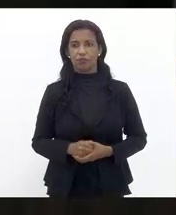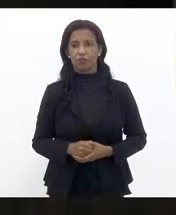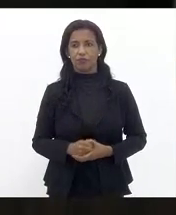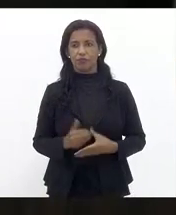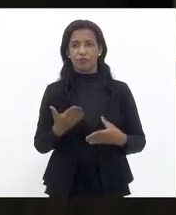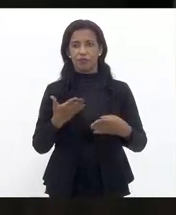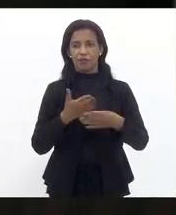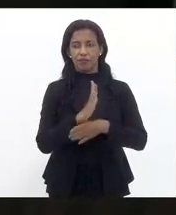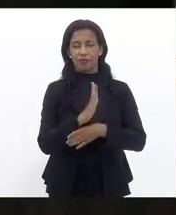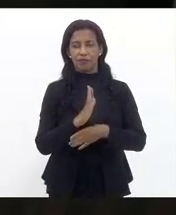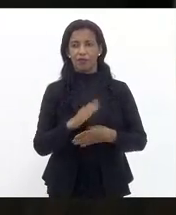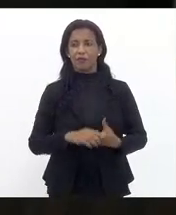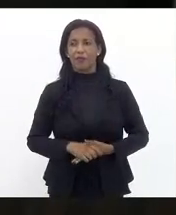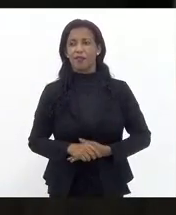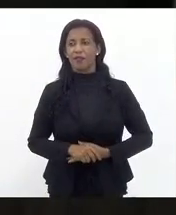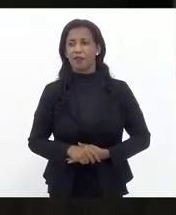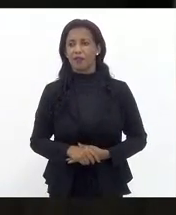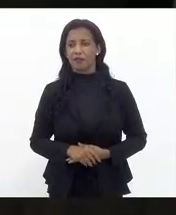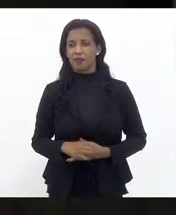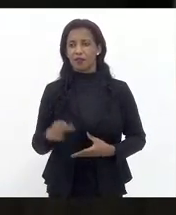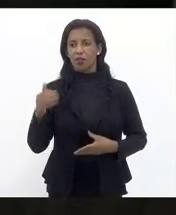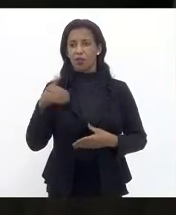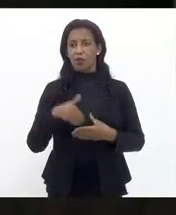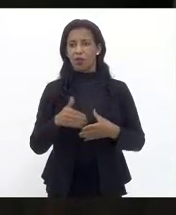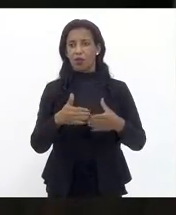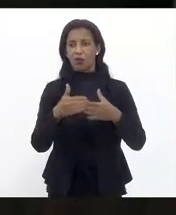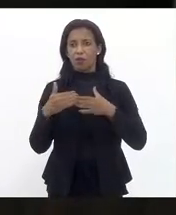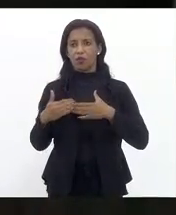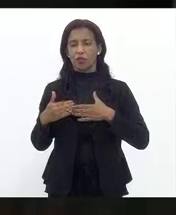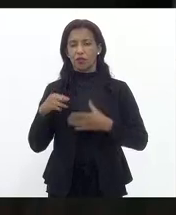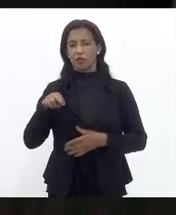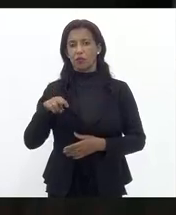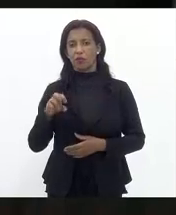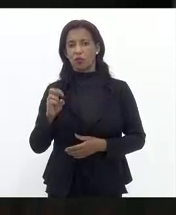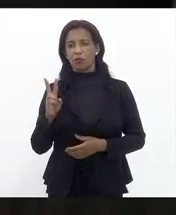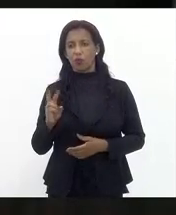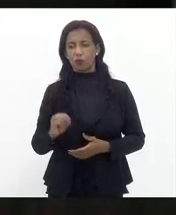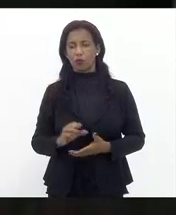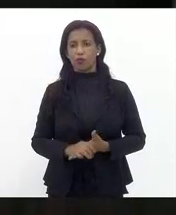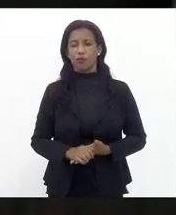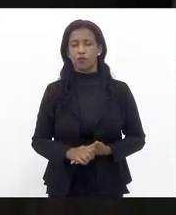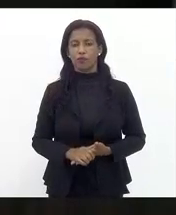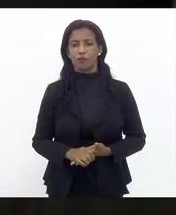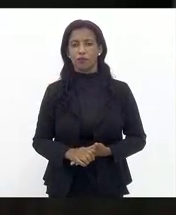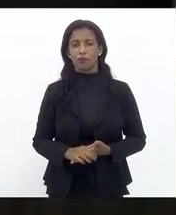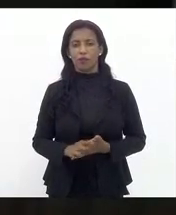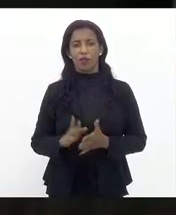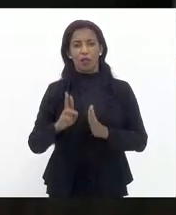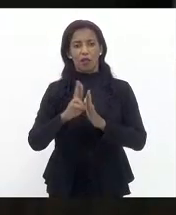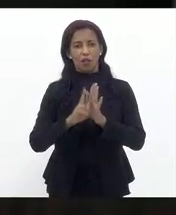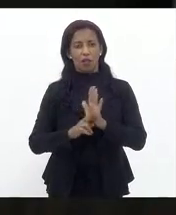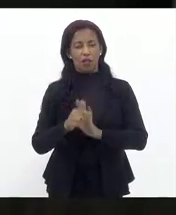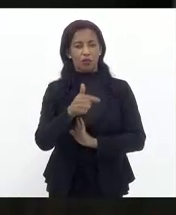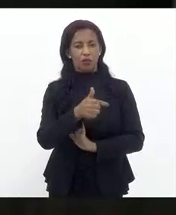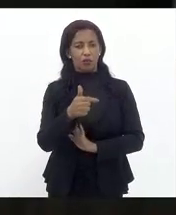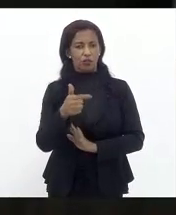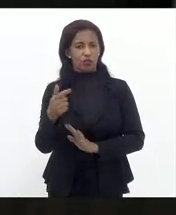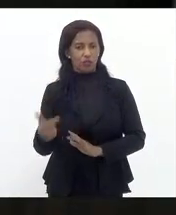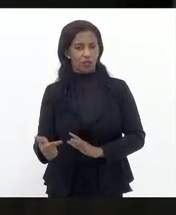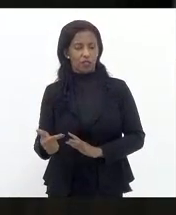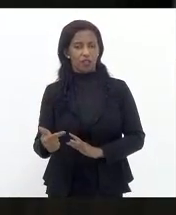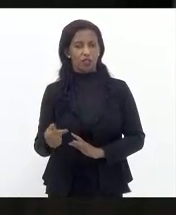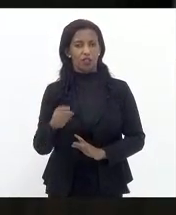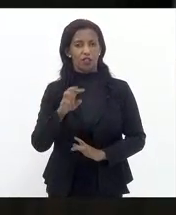estão aprovados, vai à promulgação com voto pela abstenção do novo. Requerimento número 223-21, de autoria da Comissão Especial,